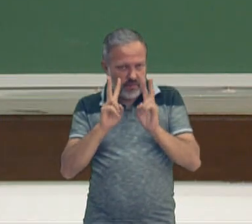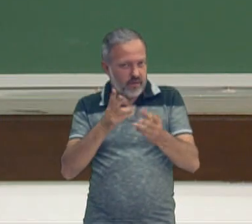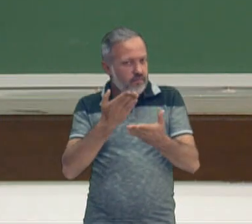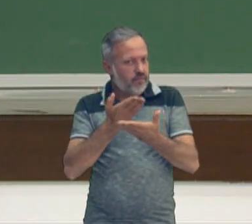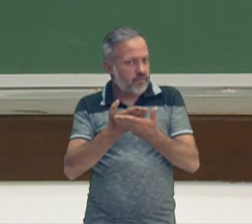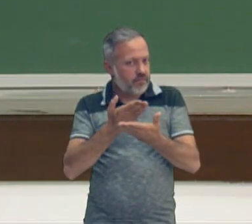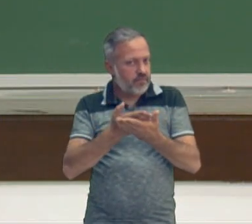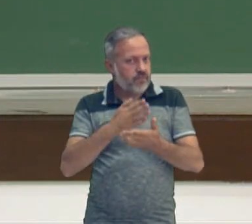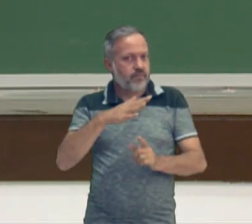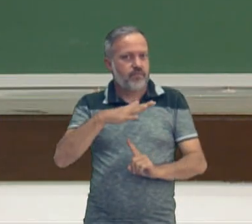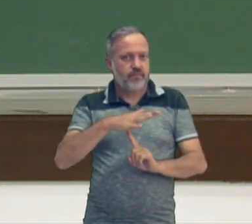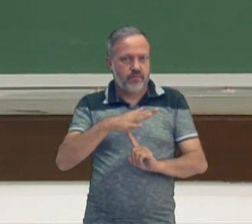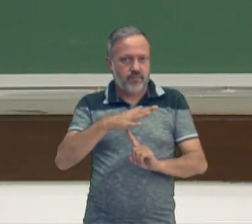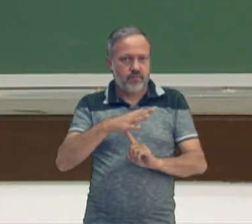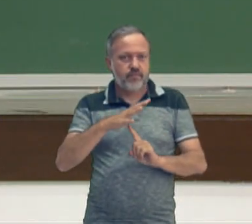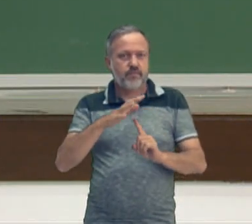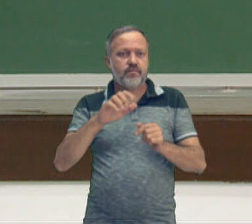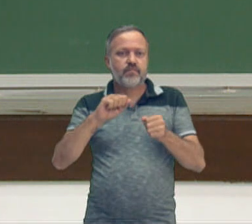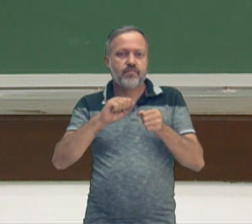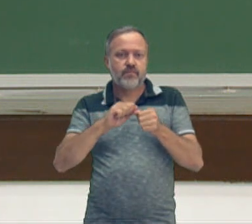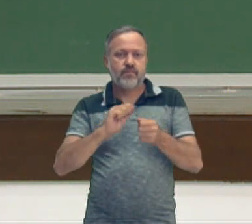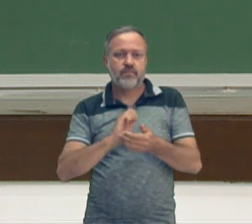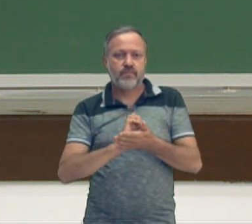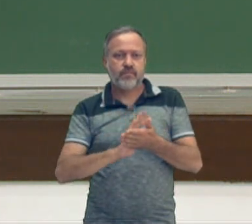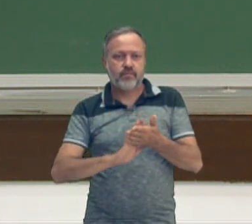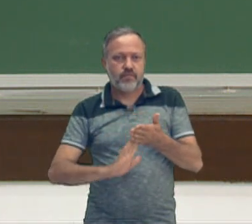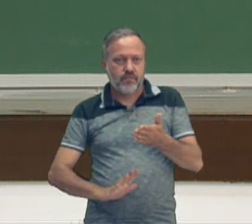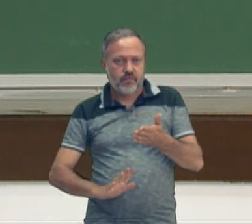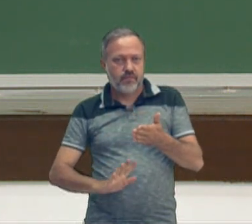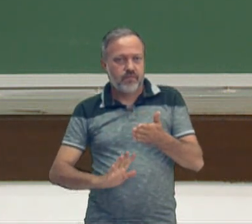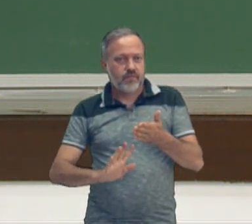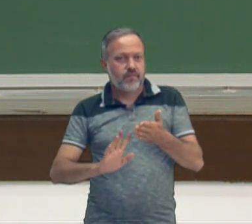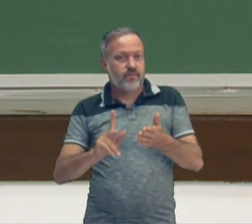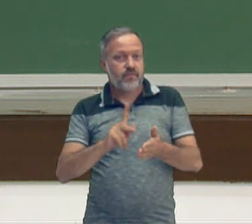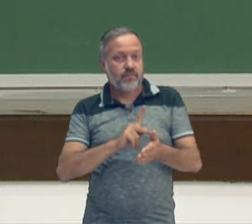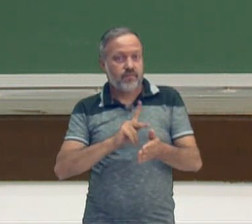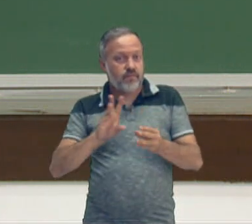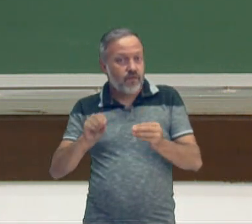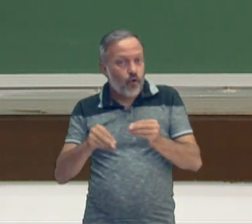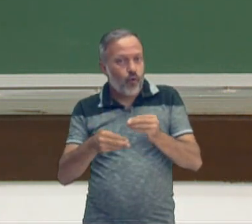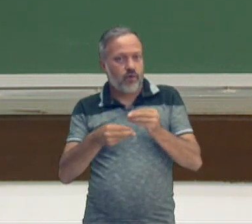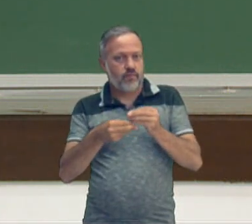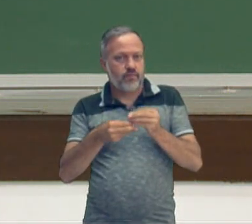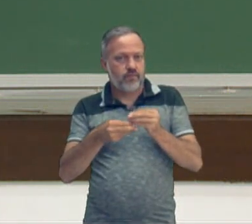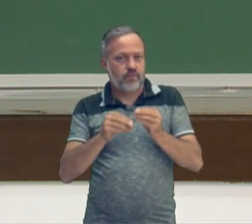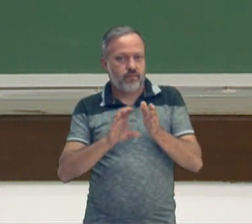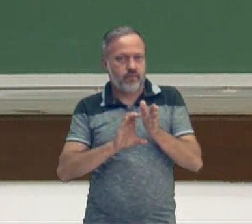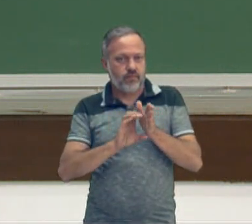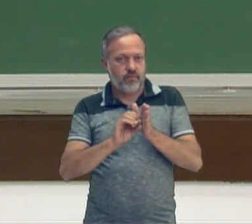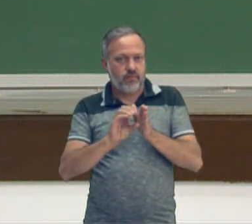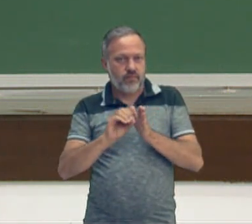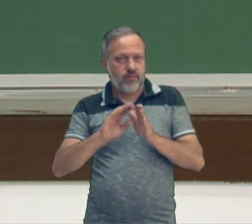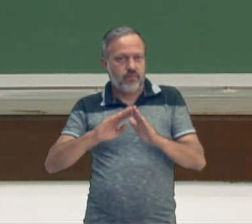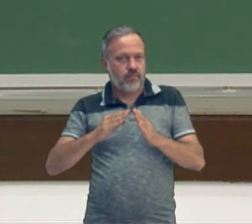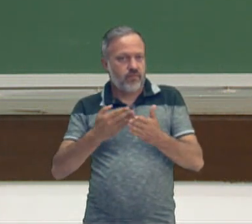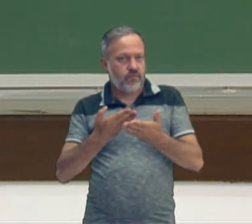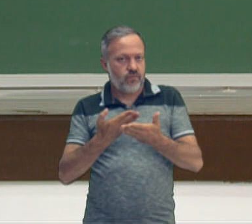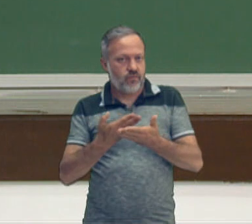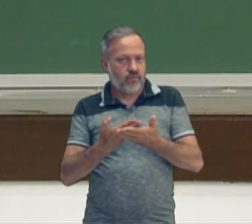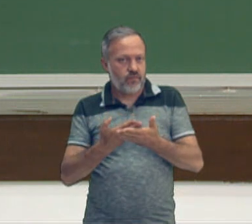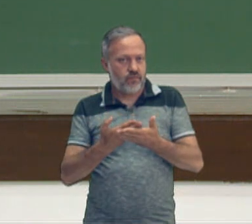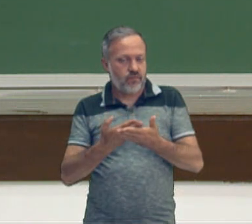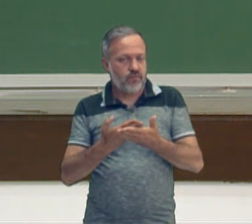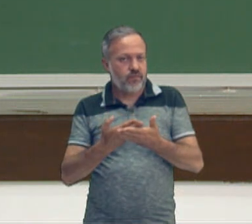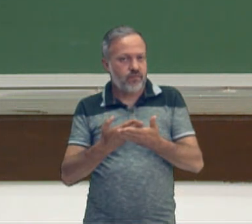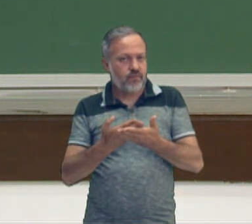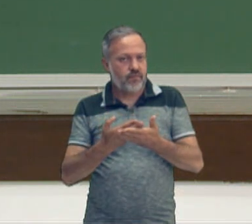conosco, fazendo as atividades que os professores têm colocado, não só aqui por parte da CED,